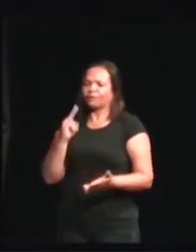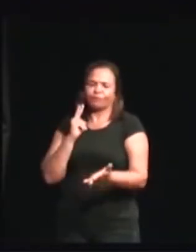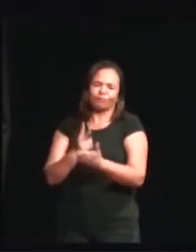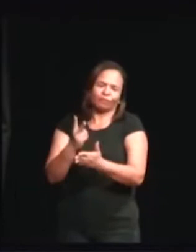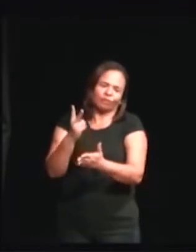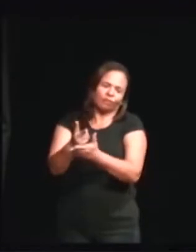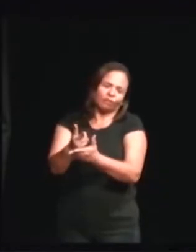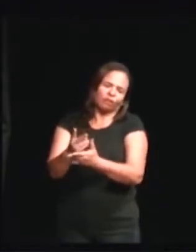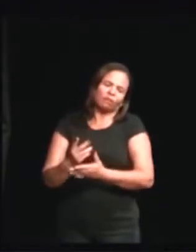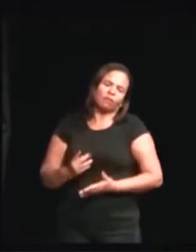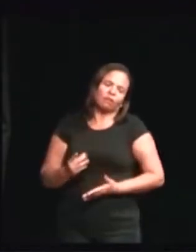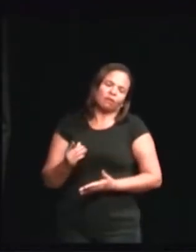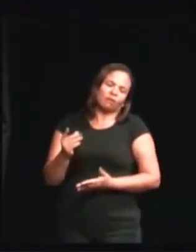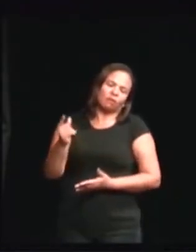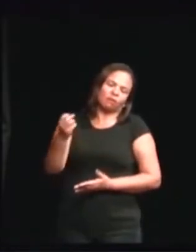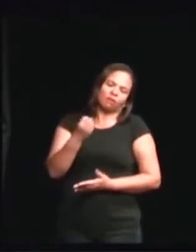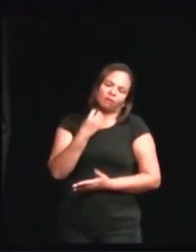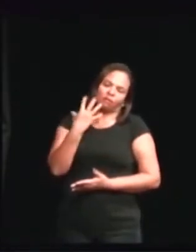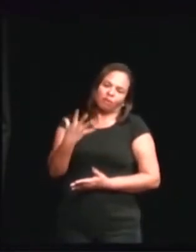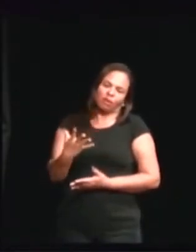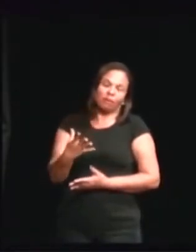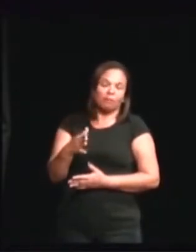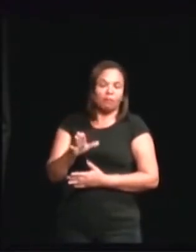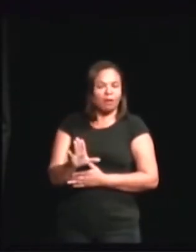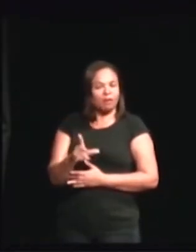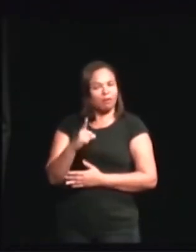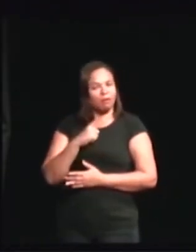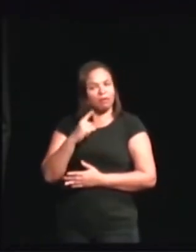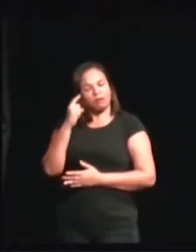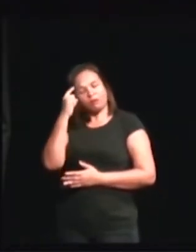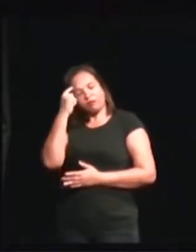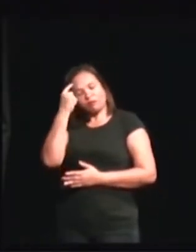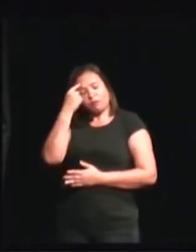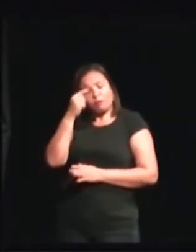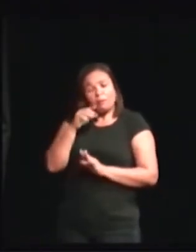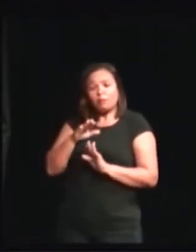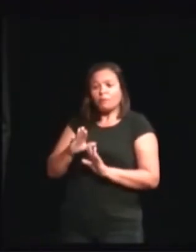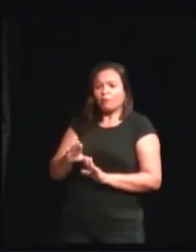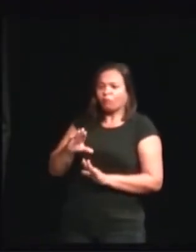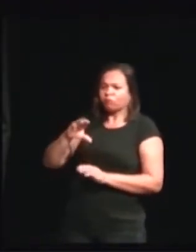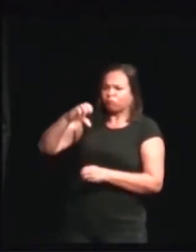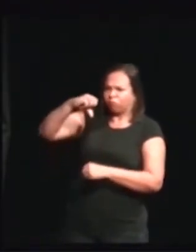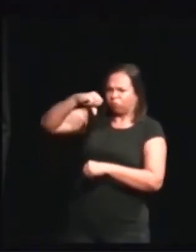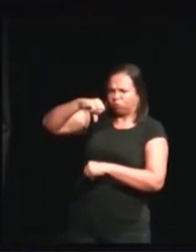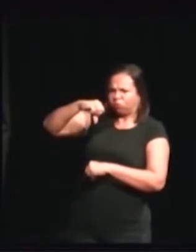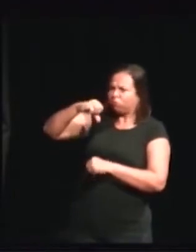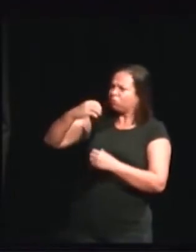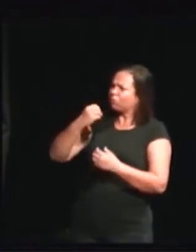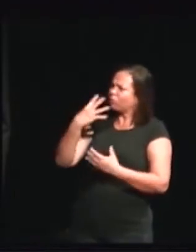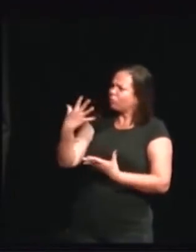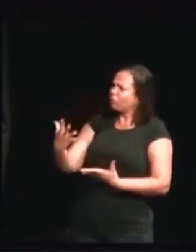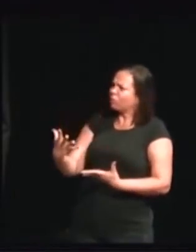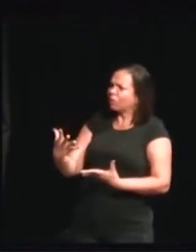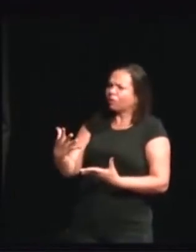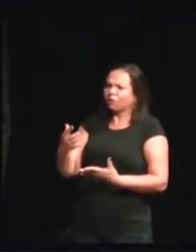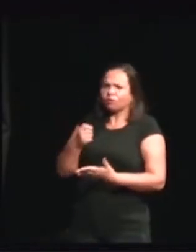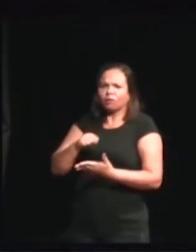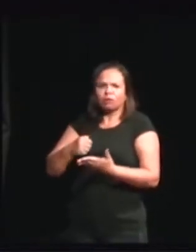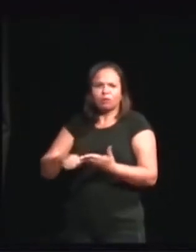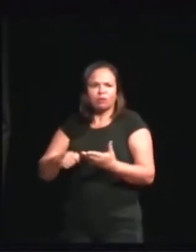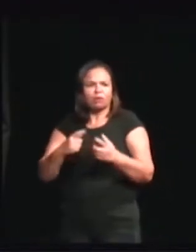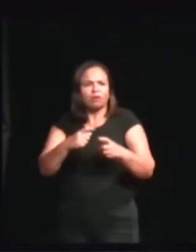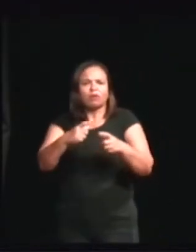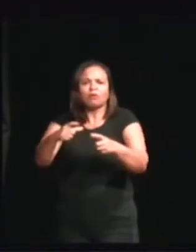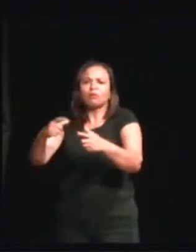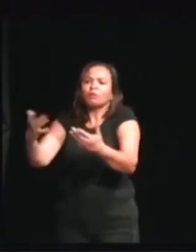caminho que a ele conduza. Mas restava uma dúvida. Mas então será que esse bem e essas leis estão escritas em um lugar? Será